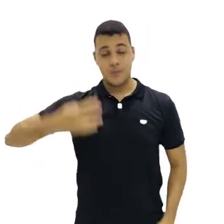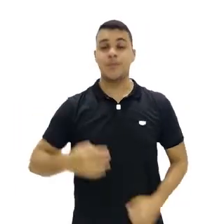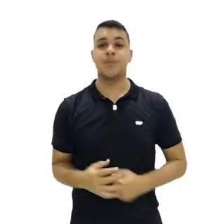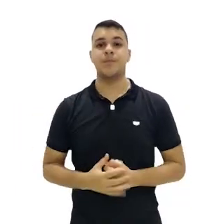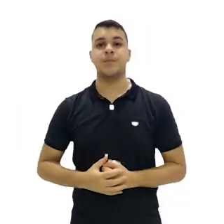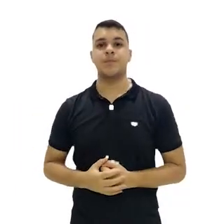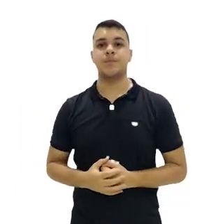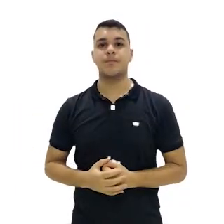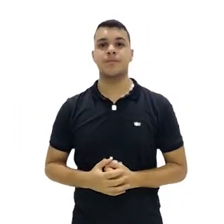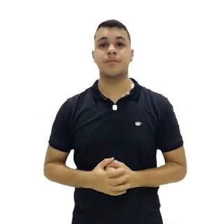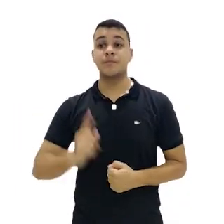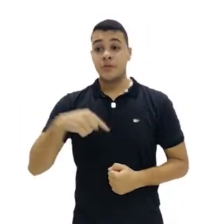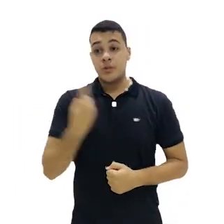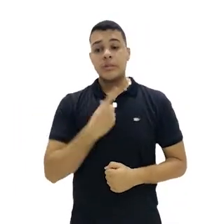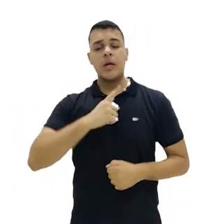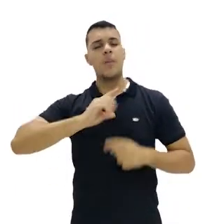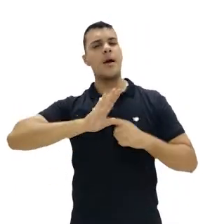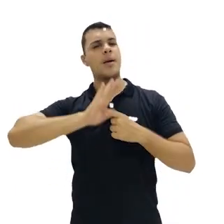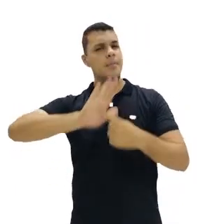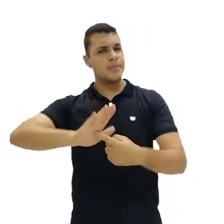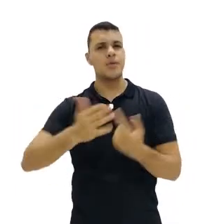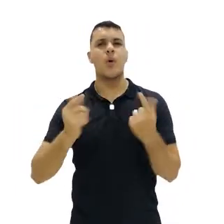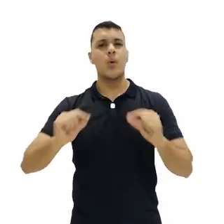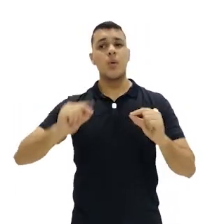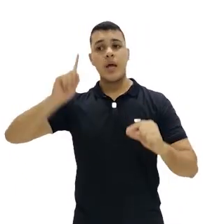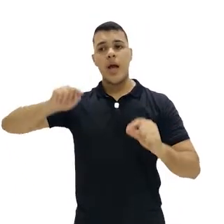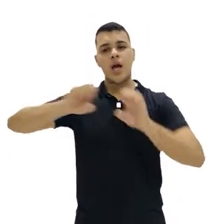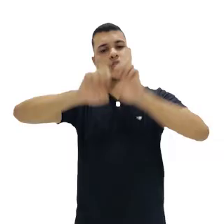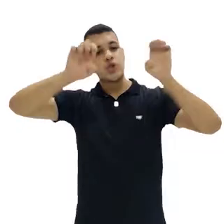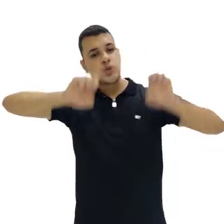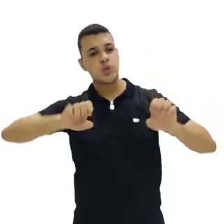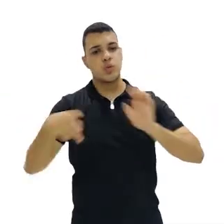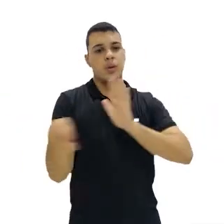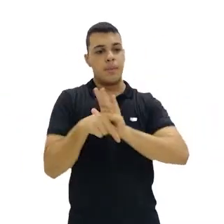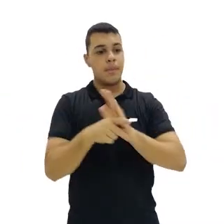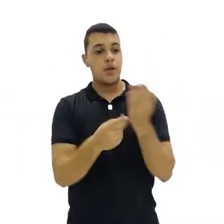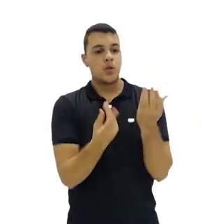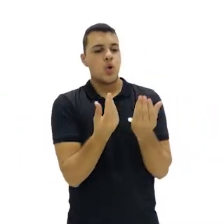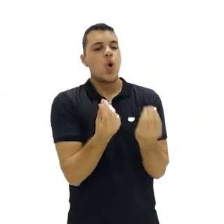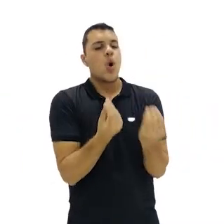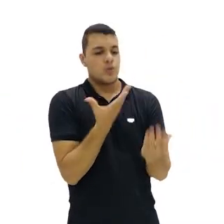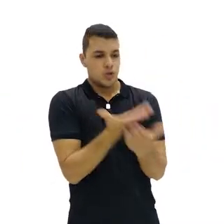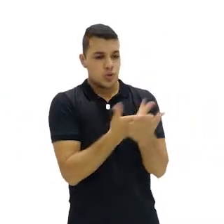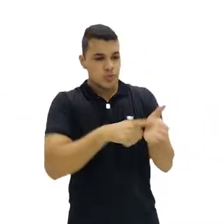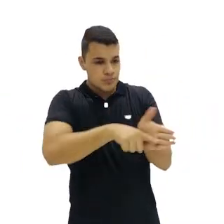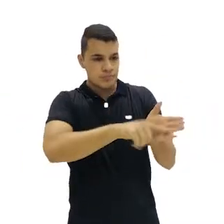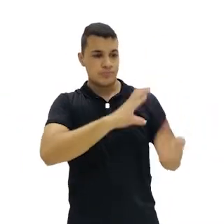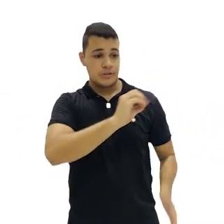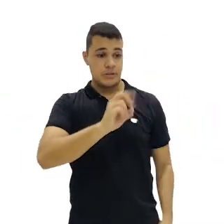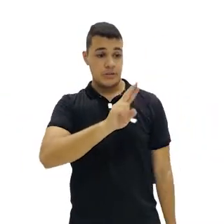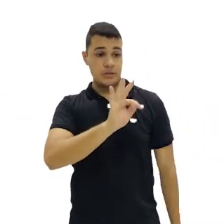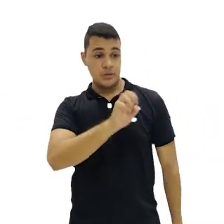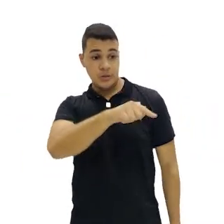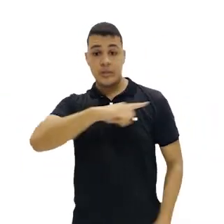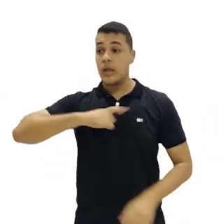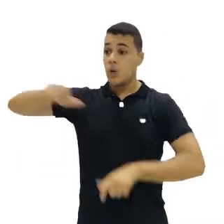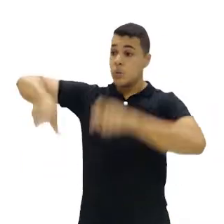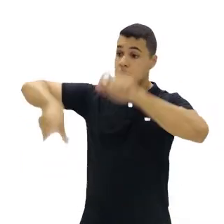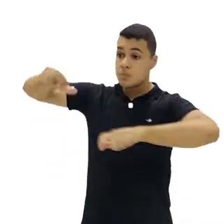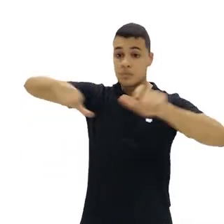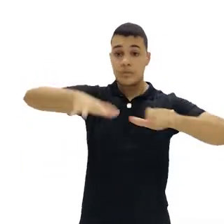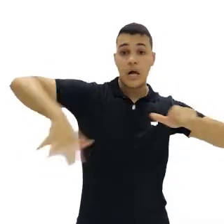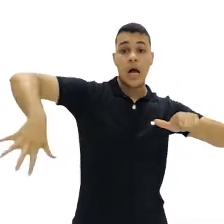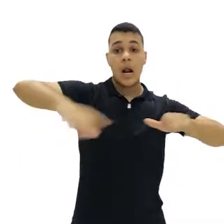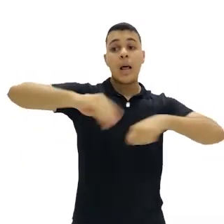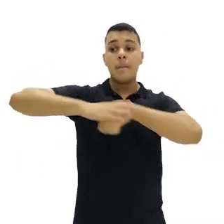de um estudo de coortes. Então, nós temos uma população, que é a população que vai ser investigada, e o investigador vai